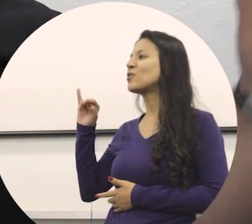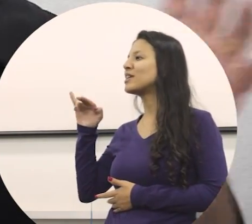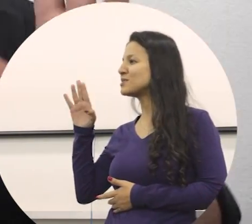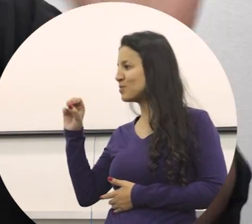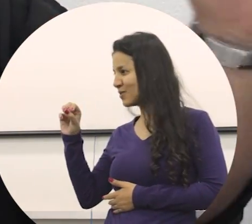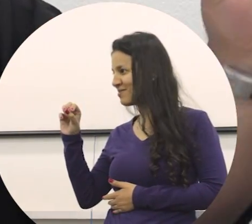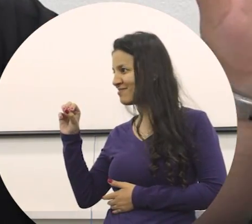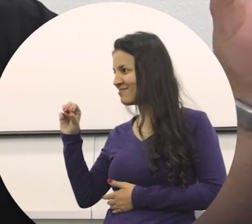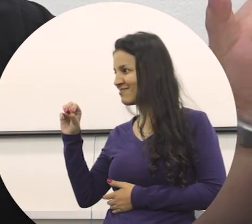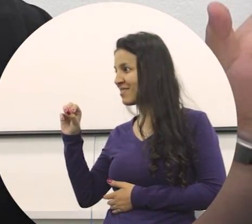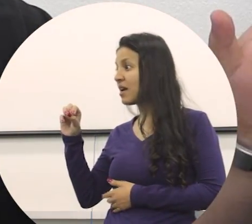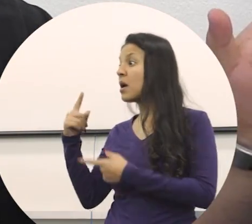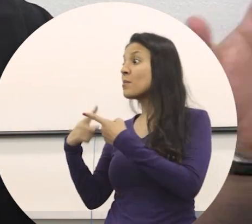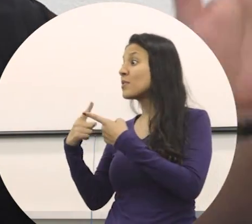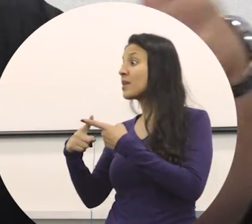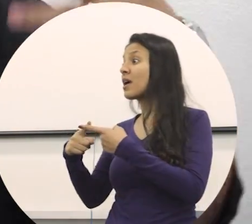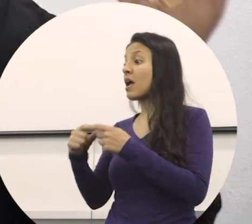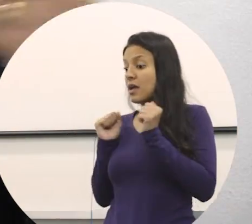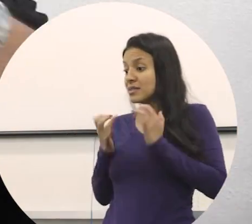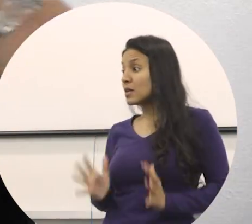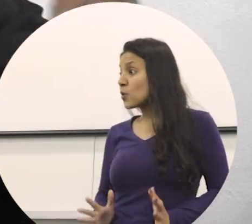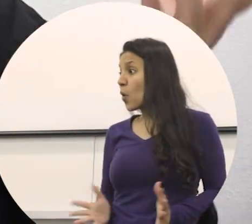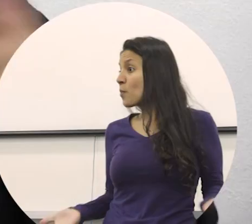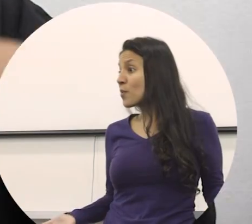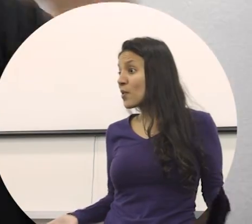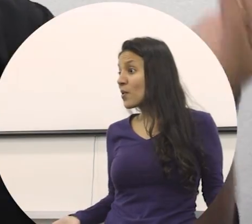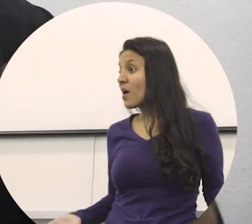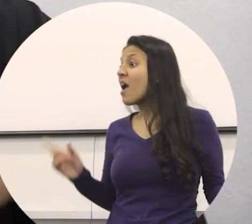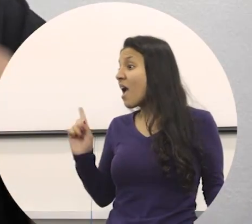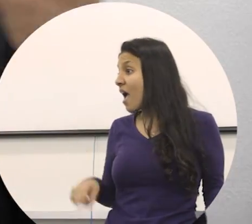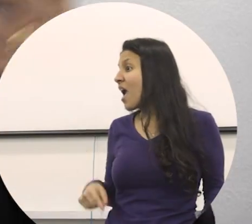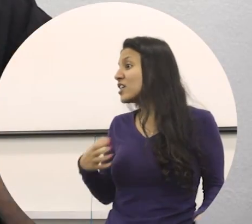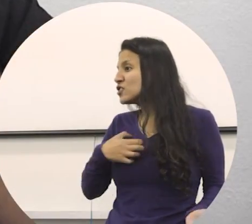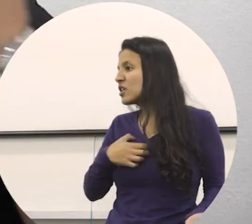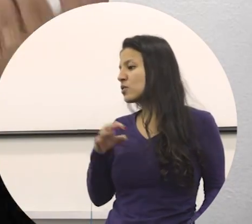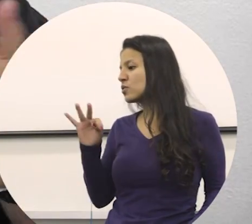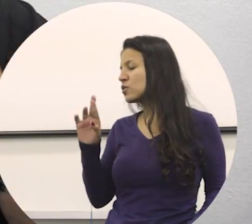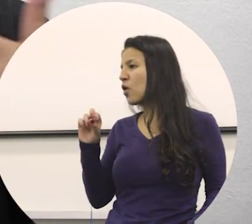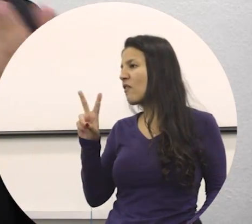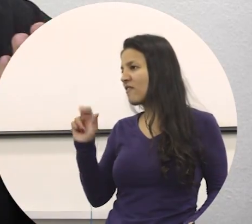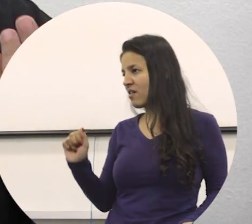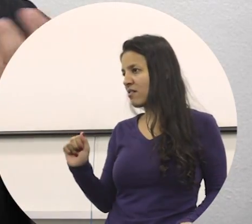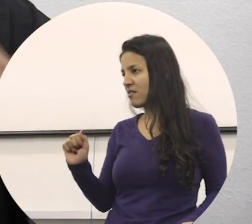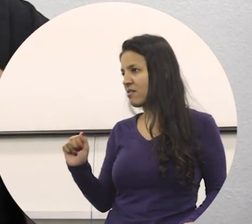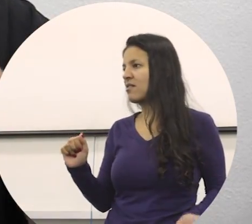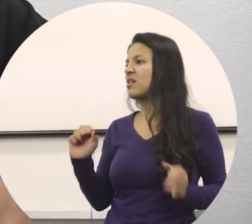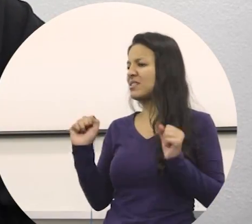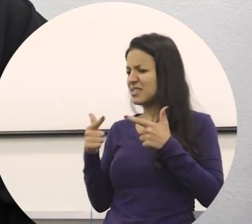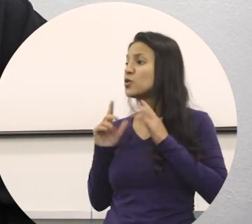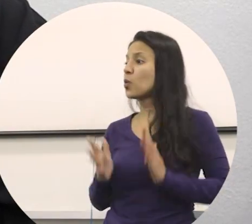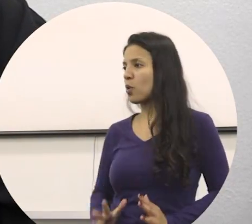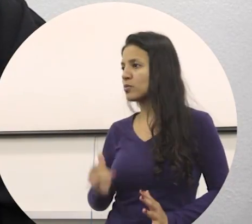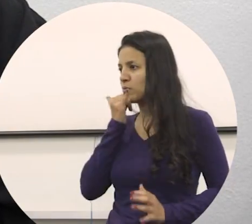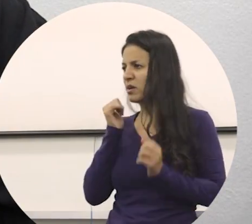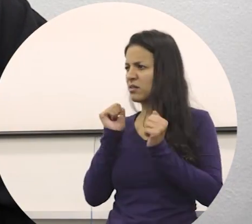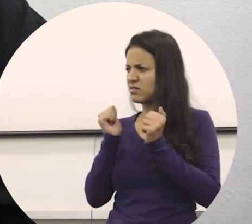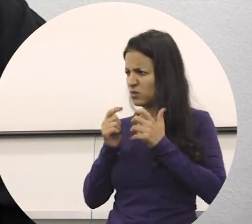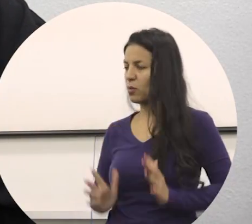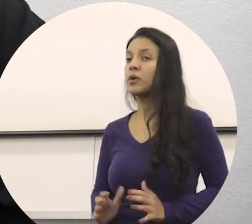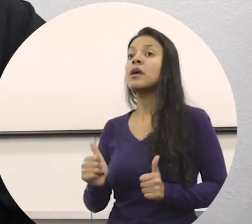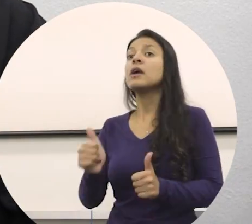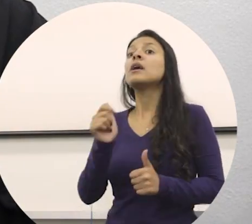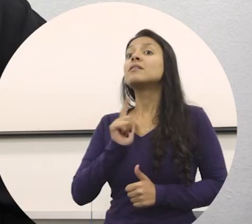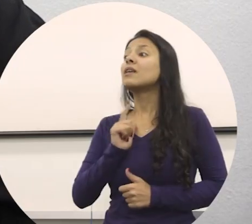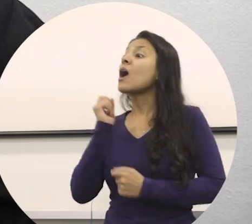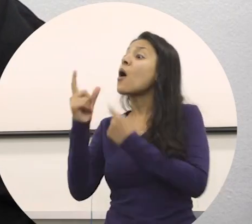está pegando mais hoje é o que? É o slam do corpo, que na verdade seria uma trova, sei lá, é uma coisa espontânea. Sim. Né? São poucos artistas surdos que